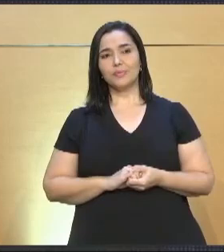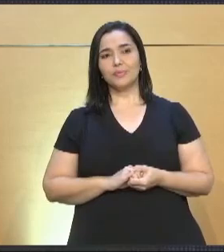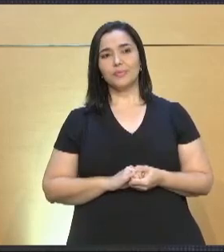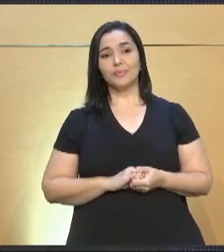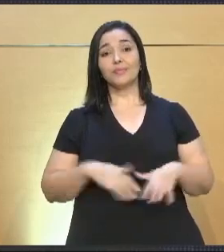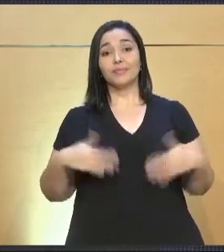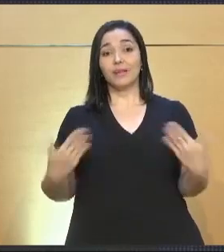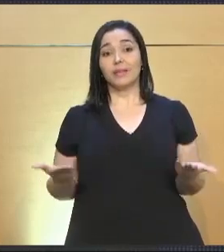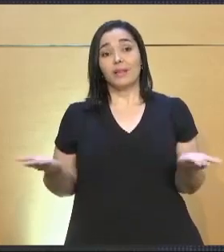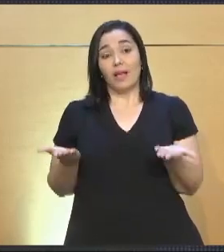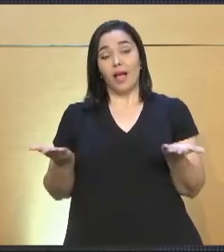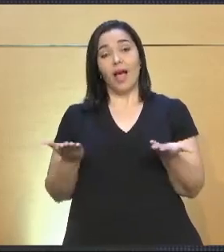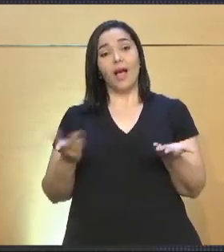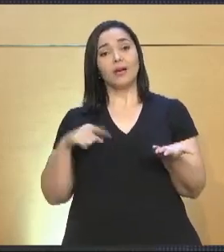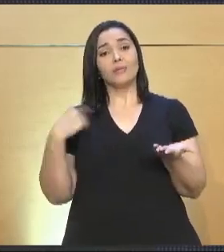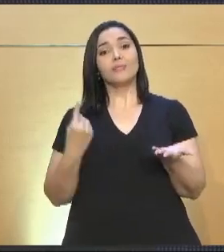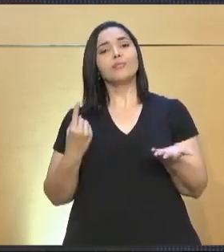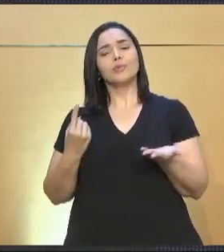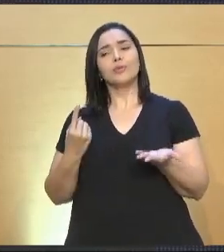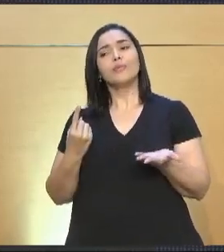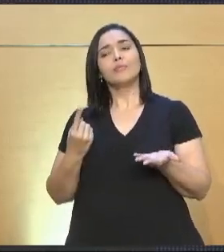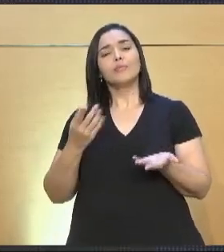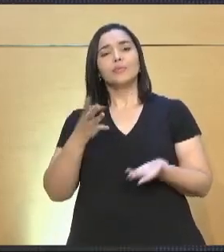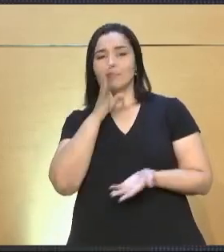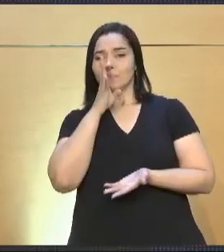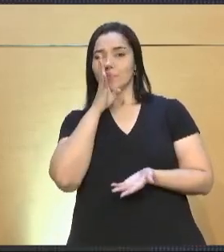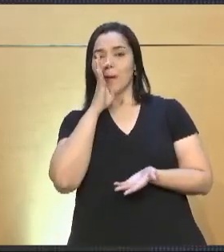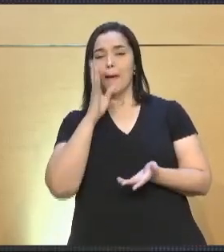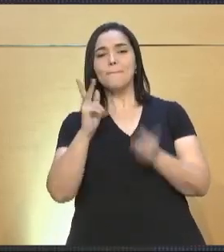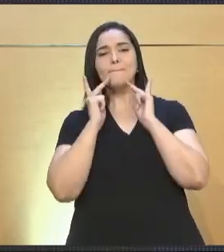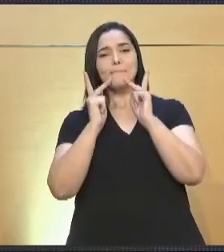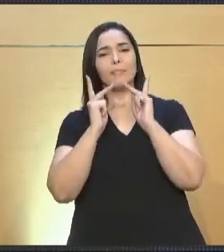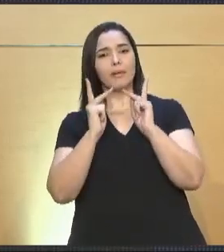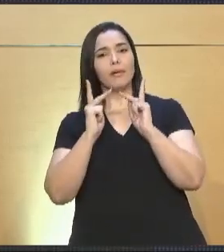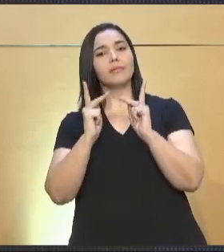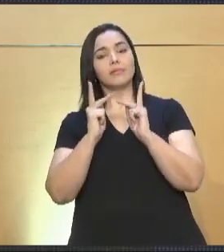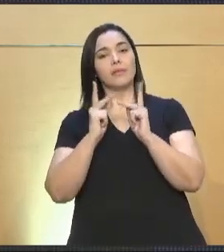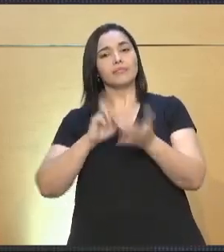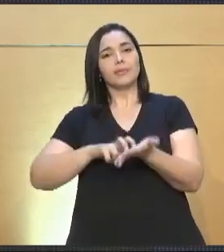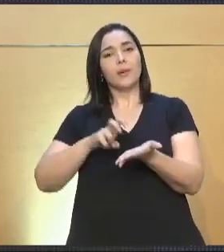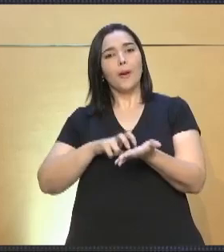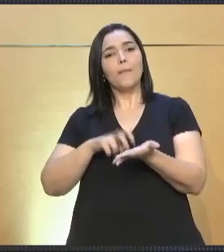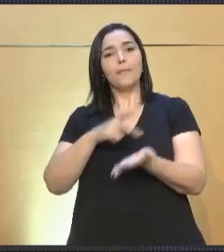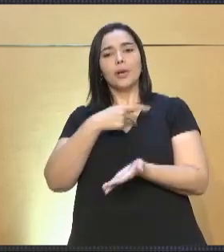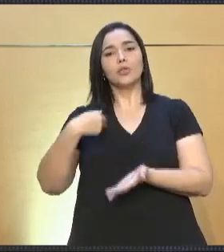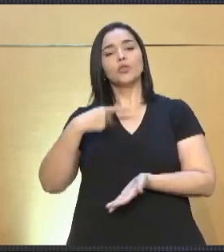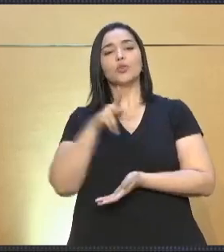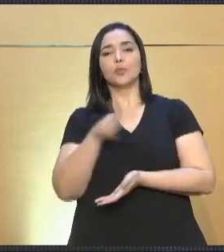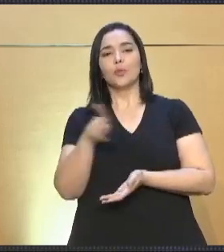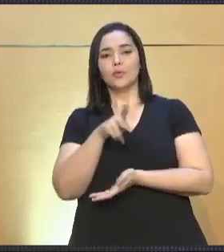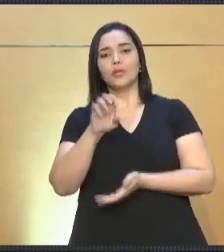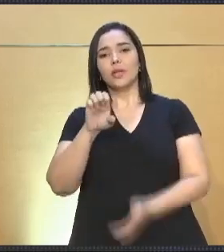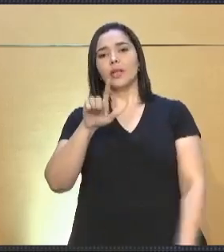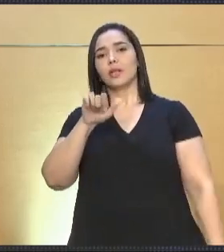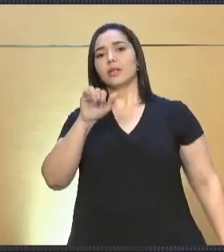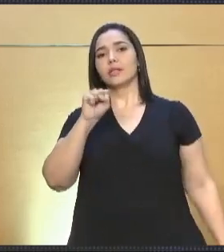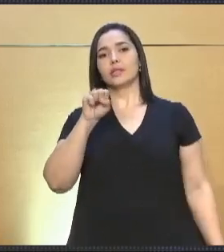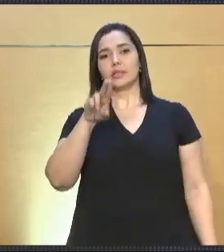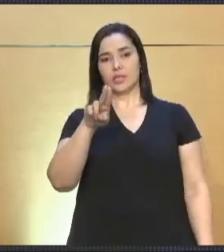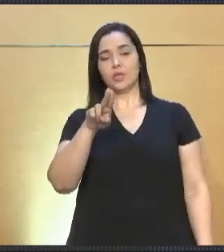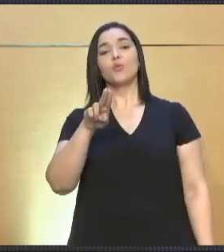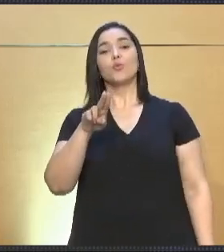Bom, queridos, nós vamos receber a palavra de Deus nessa manhã com o pastor, professor Eliseu Fernandes, que